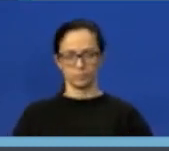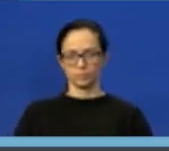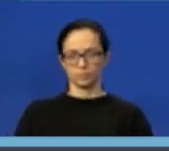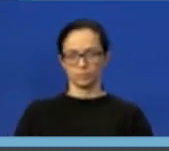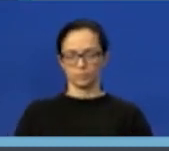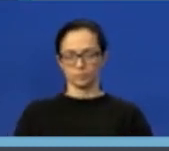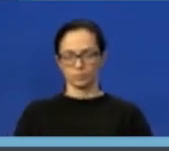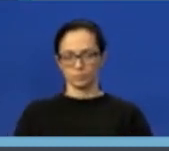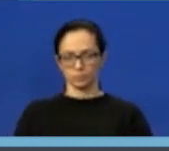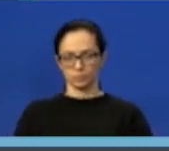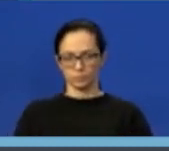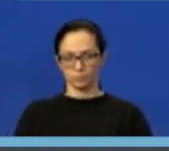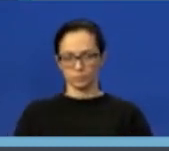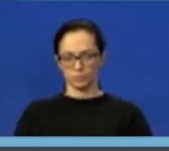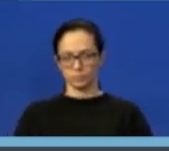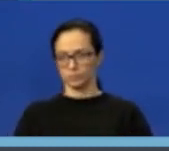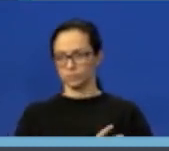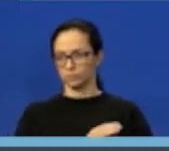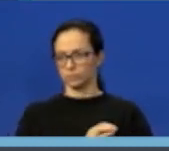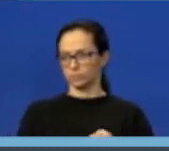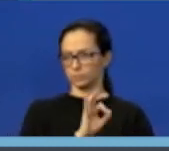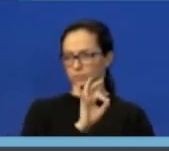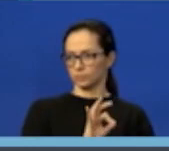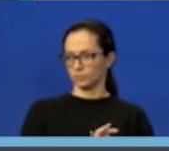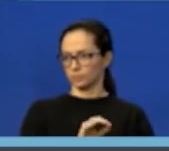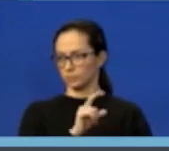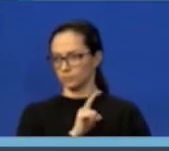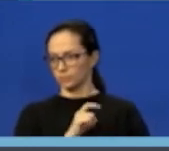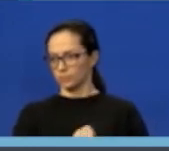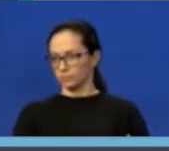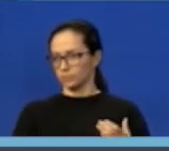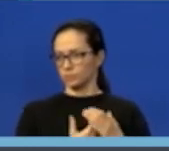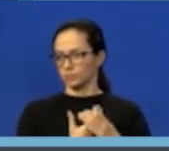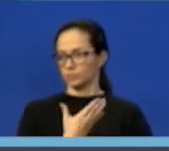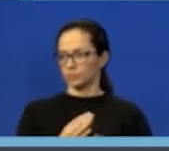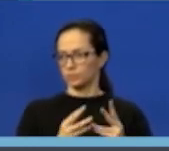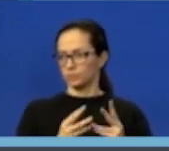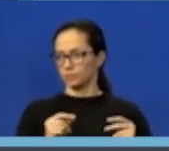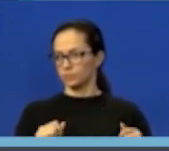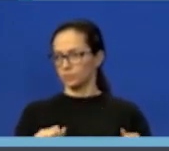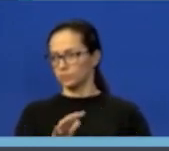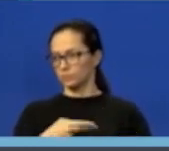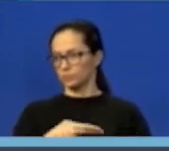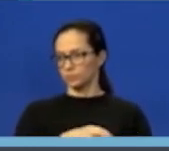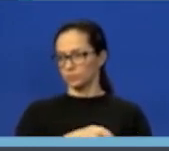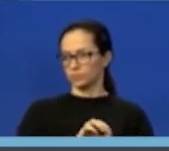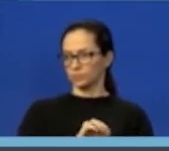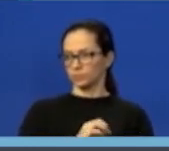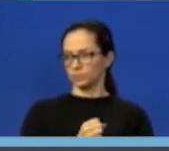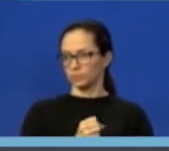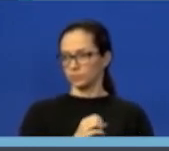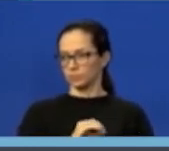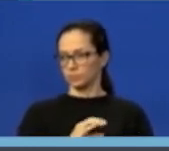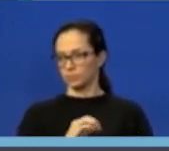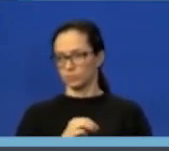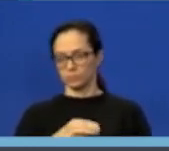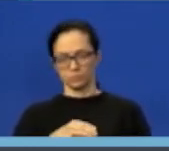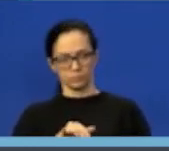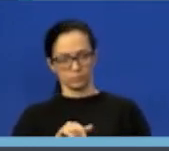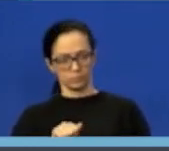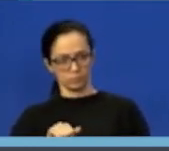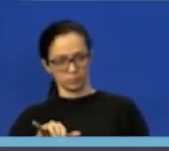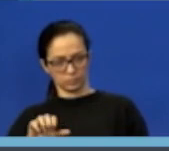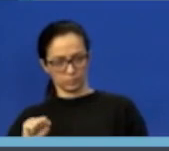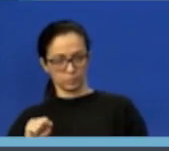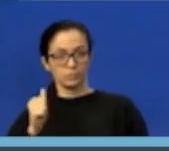40% do total dessas infecções são nosocomiais. A gente também tem aqui uma frequência, né, de que as mulheres